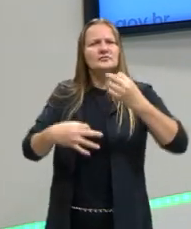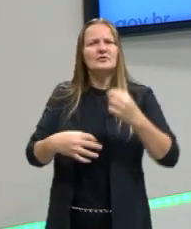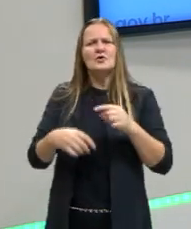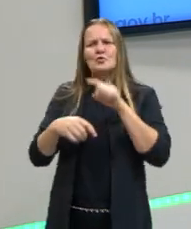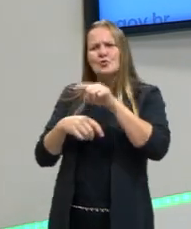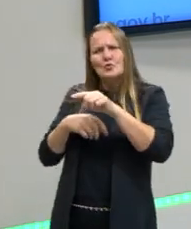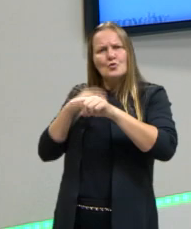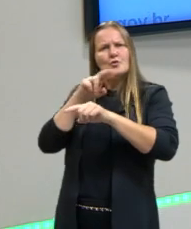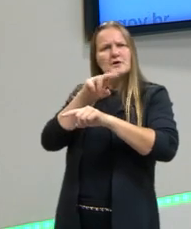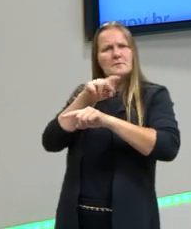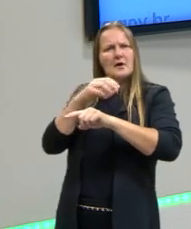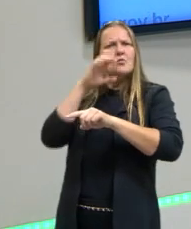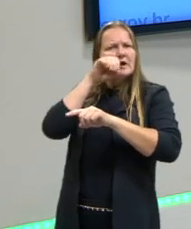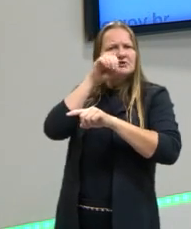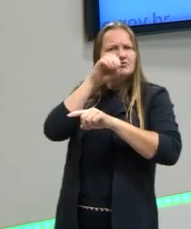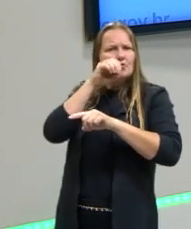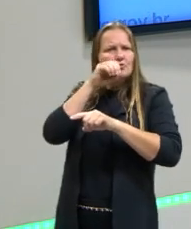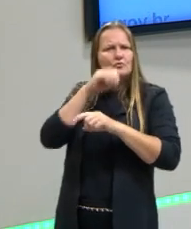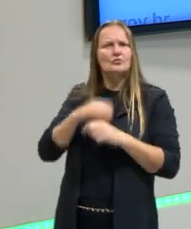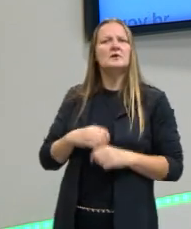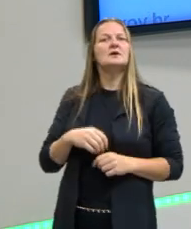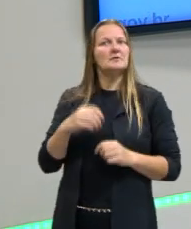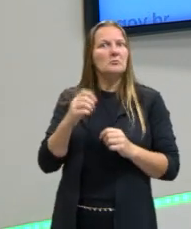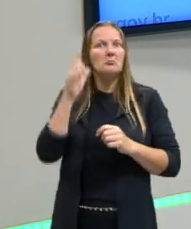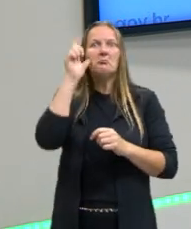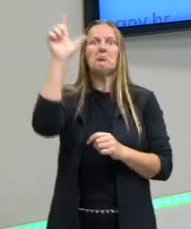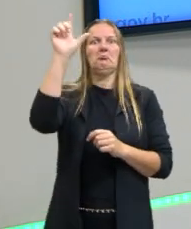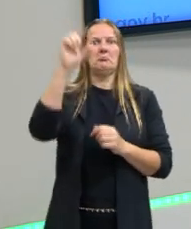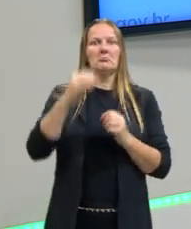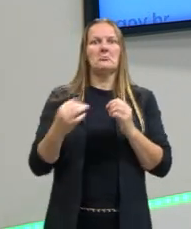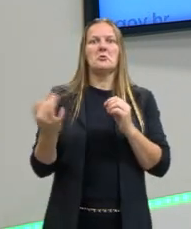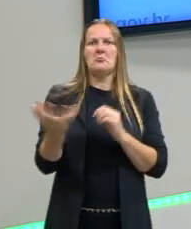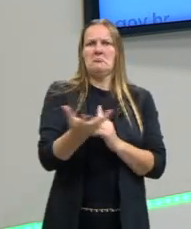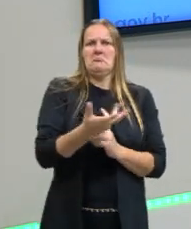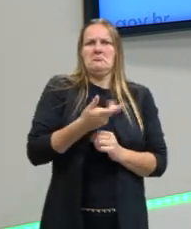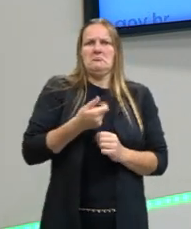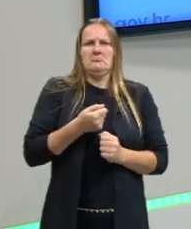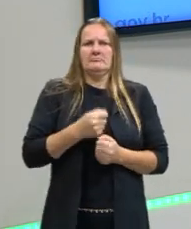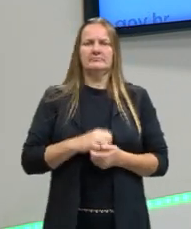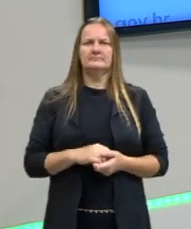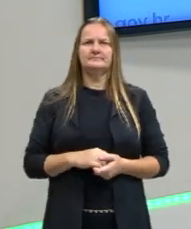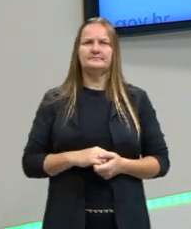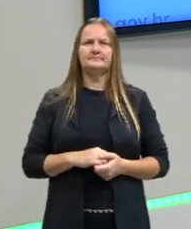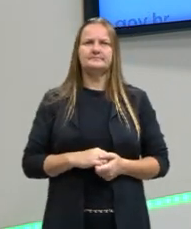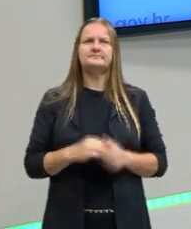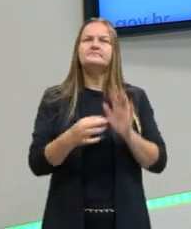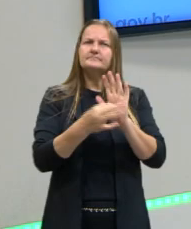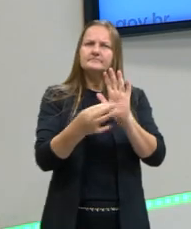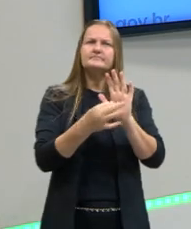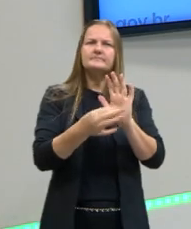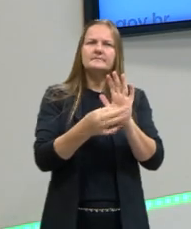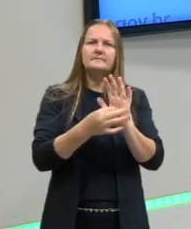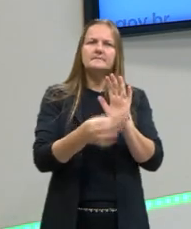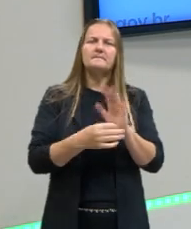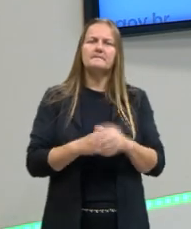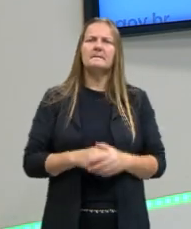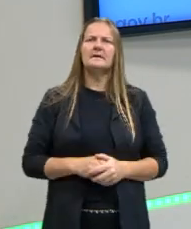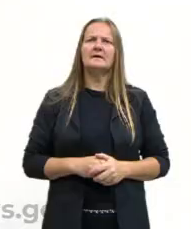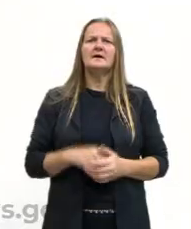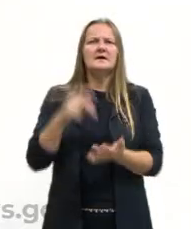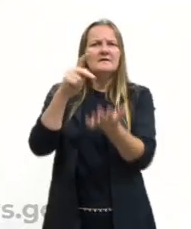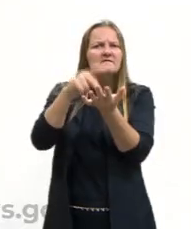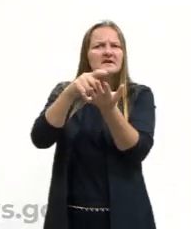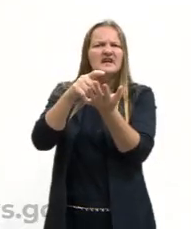irmão do cachorro Então essa era a proposta do surfista nessa essa retórica né o gosma sempre dizia que a